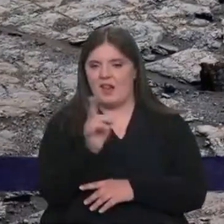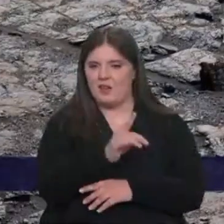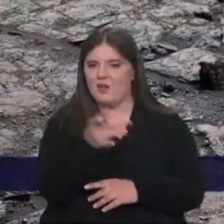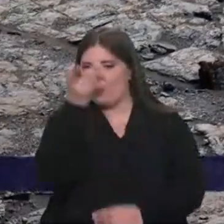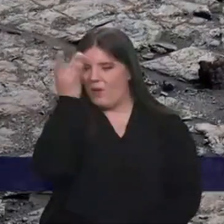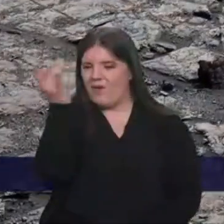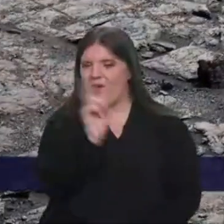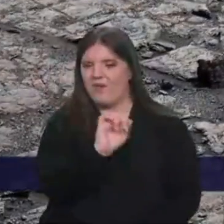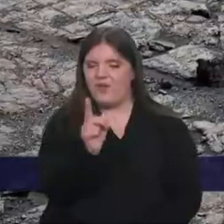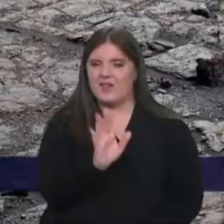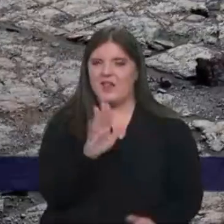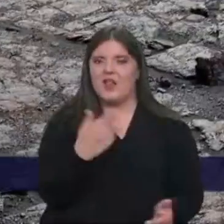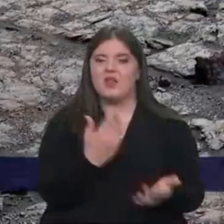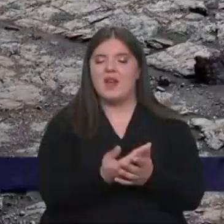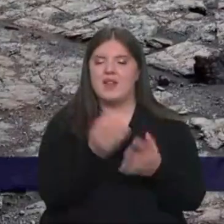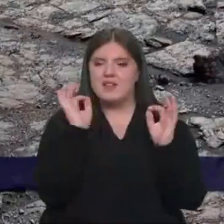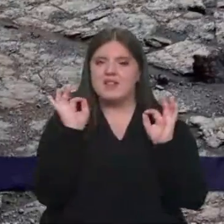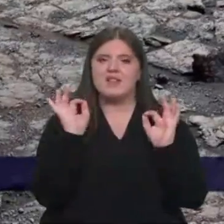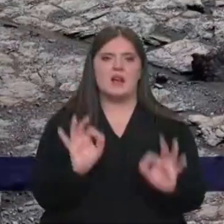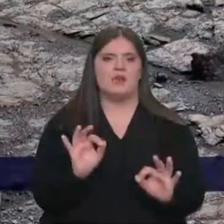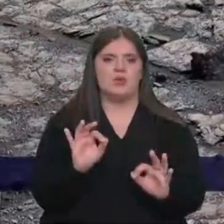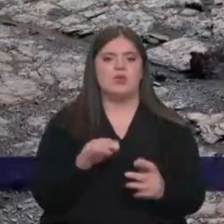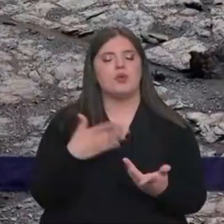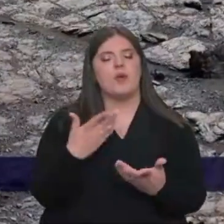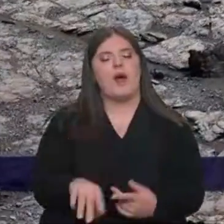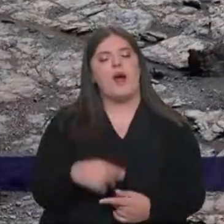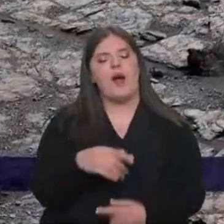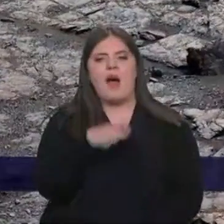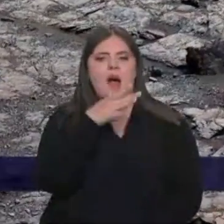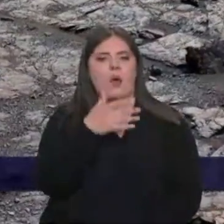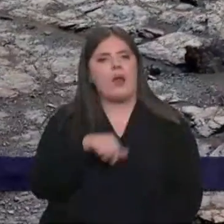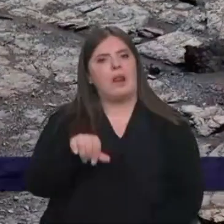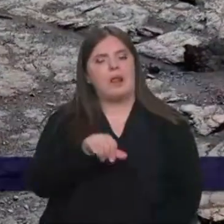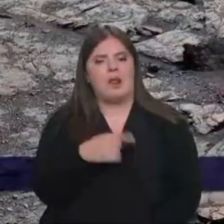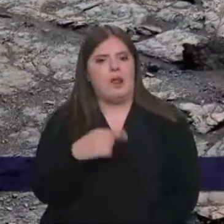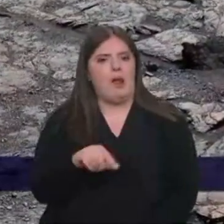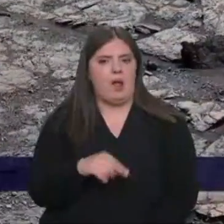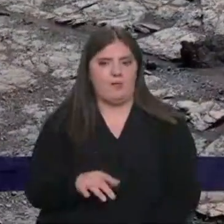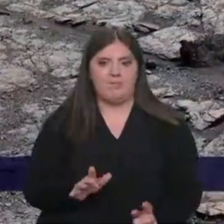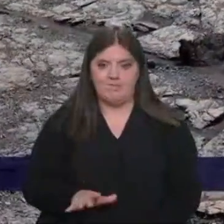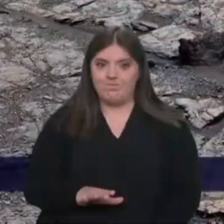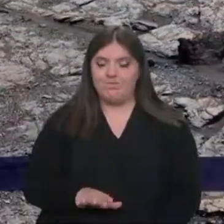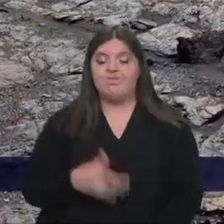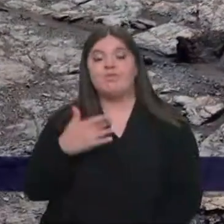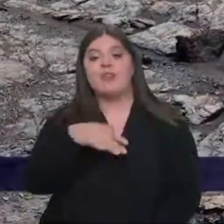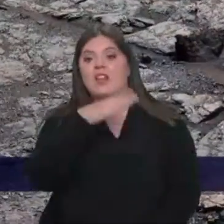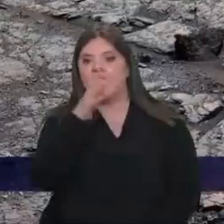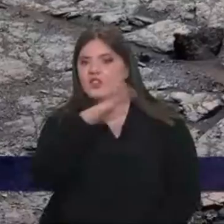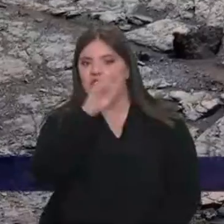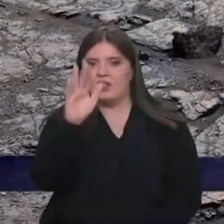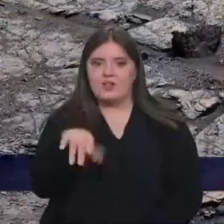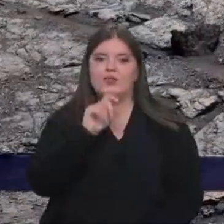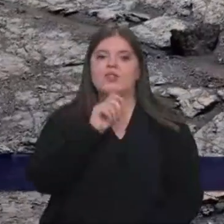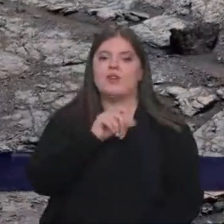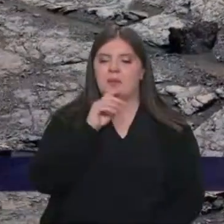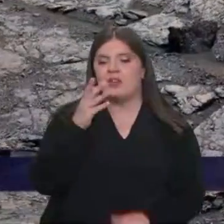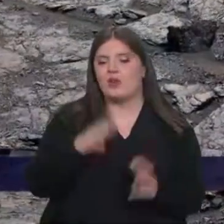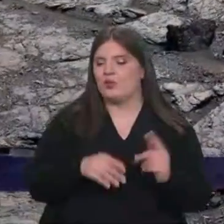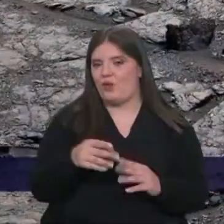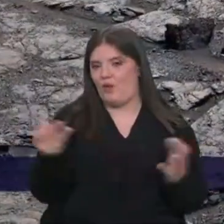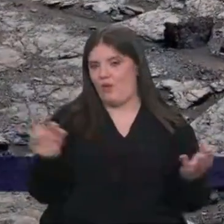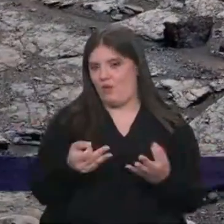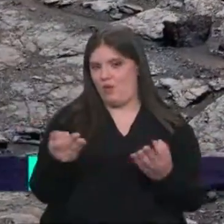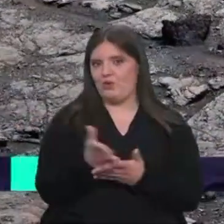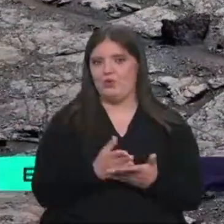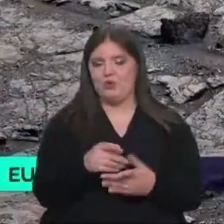fácil dar uma certeza sobre a presença de água líquida por baixo de Marte. E dizem os cientistas que foi provavelmente isto que aconteceu nesse